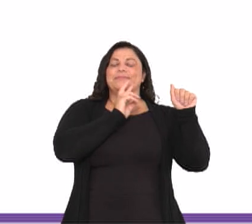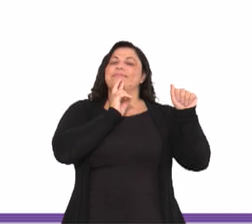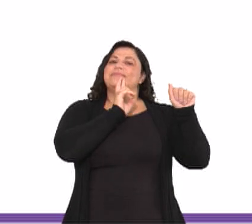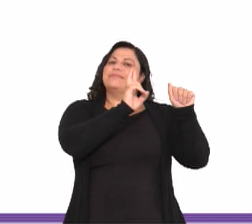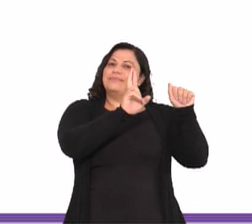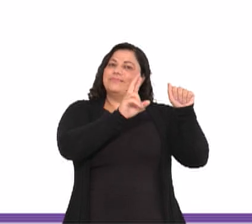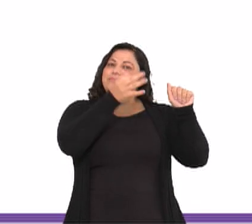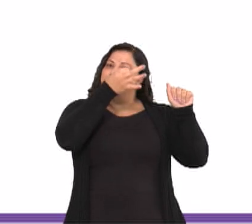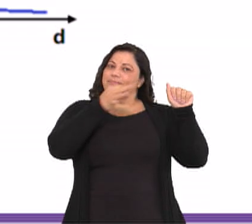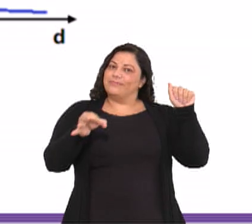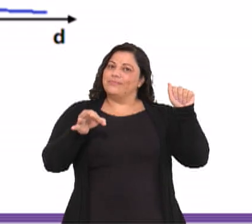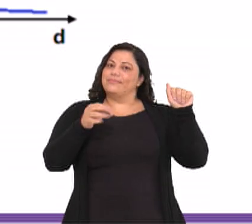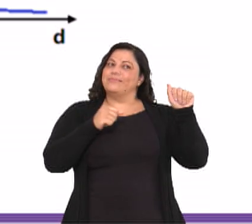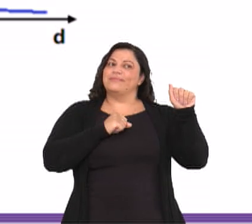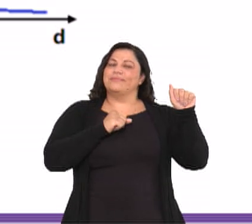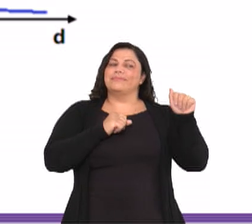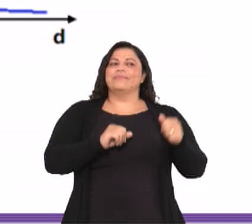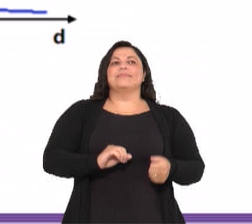0,144.